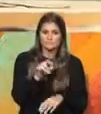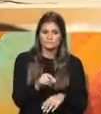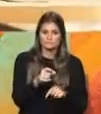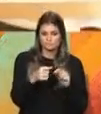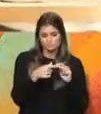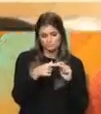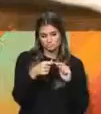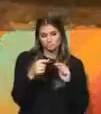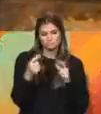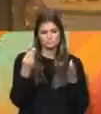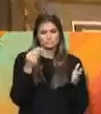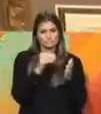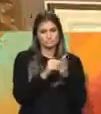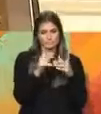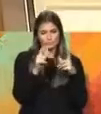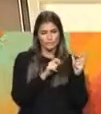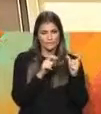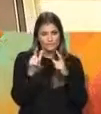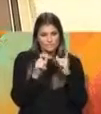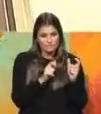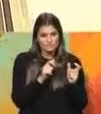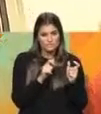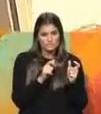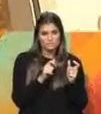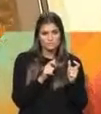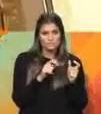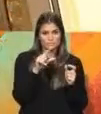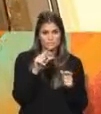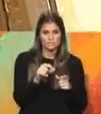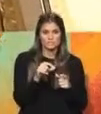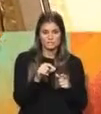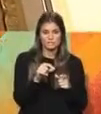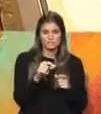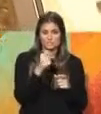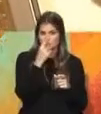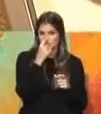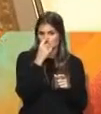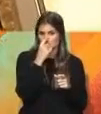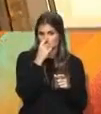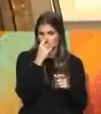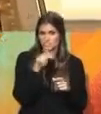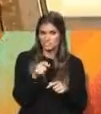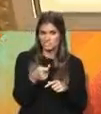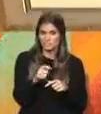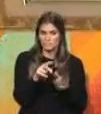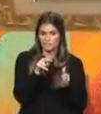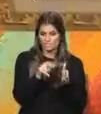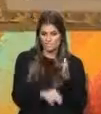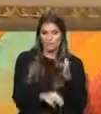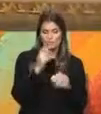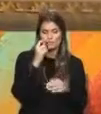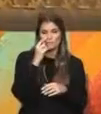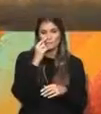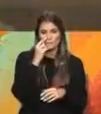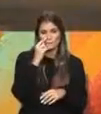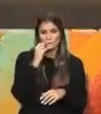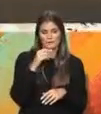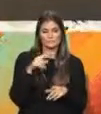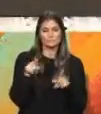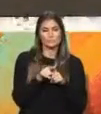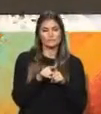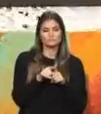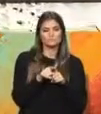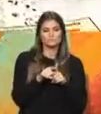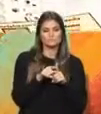em que punham fotografias, punham um muito, muito estranho, uma chave de um caixão, eternizavam um